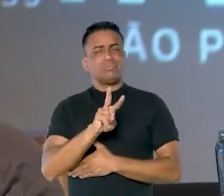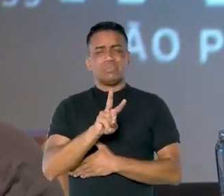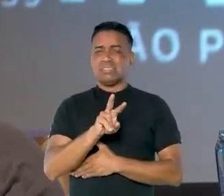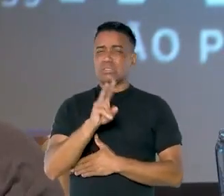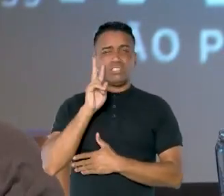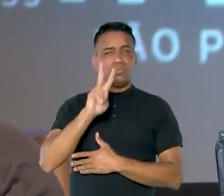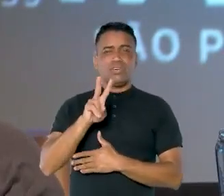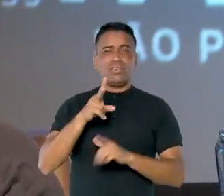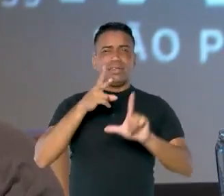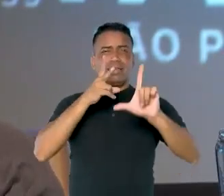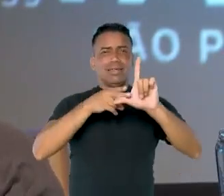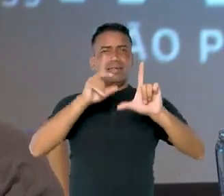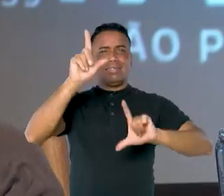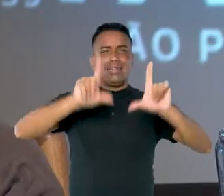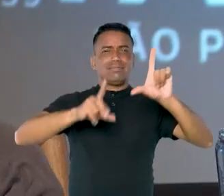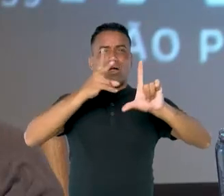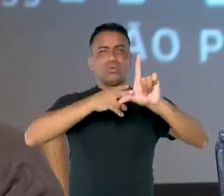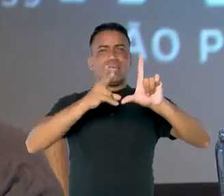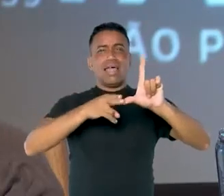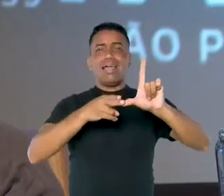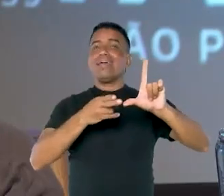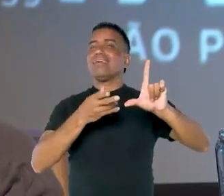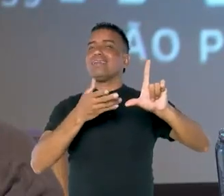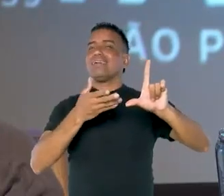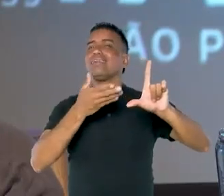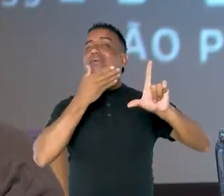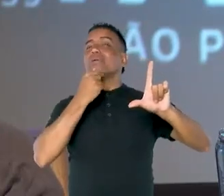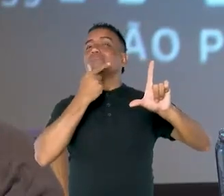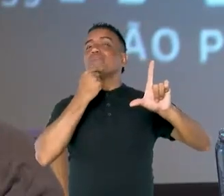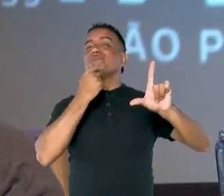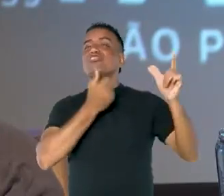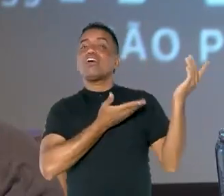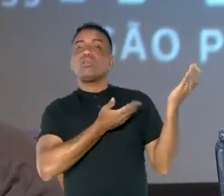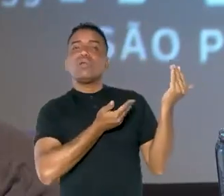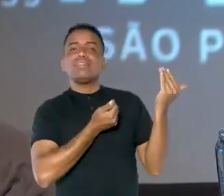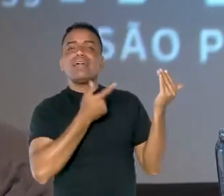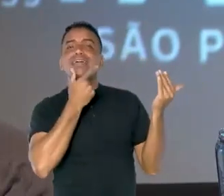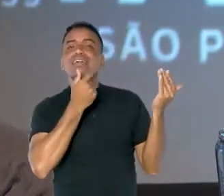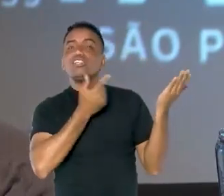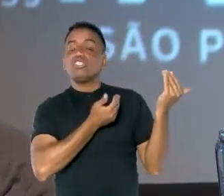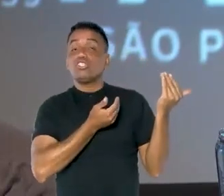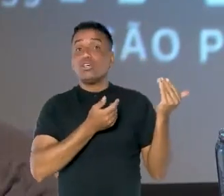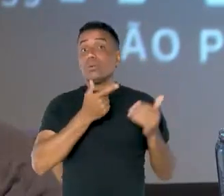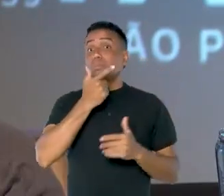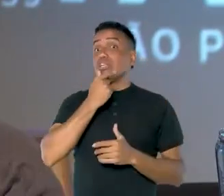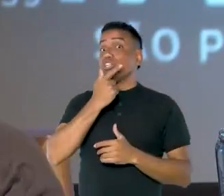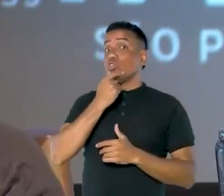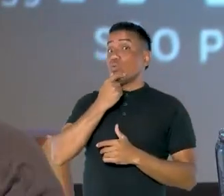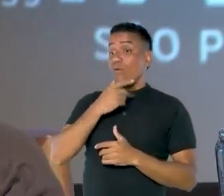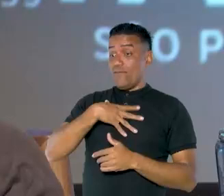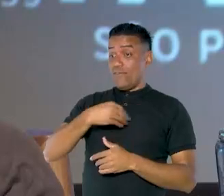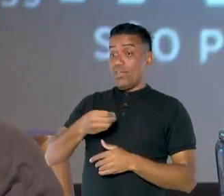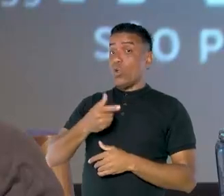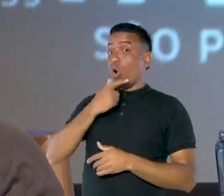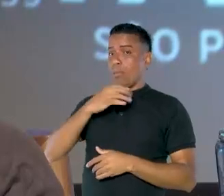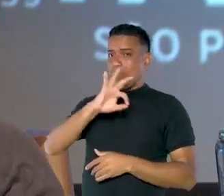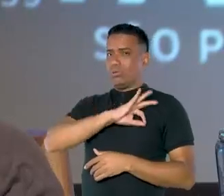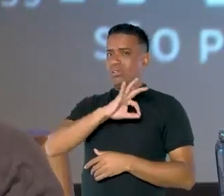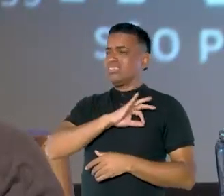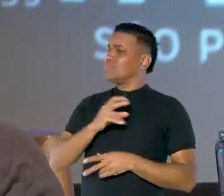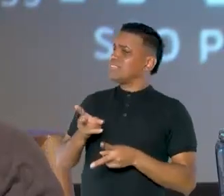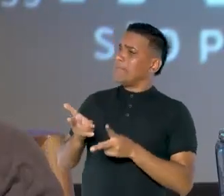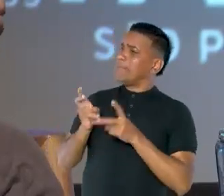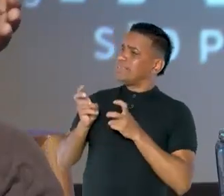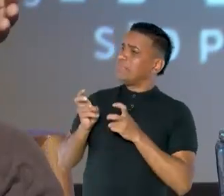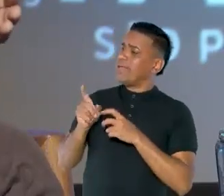viu a série Adolescente, você observa que o filho do detetive fala com ela: você não está percebendo,